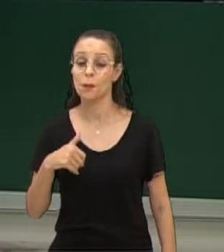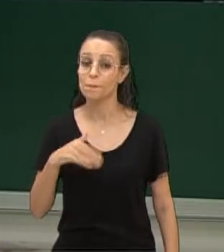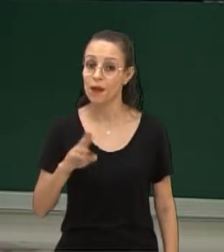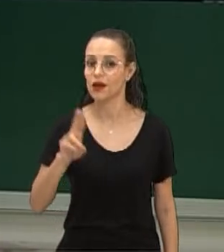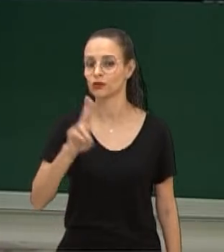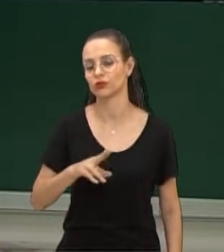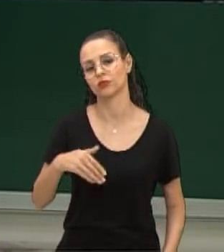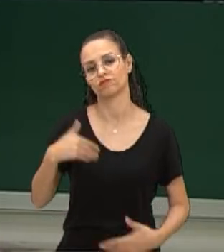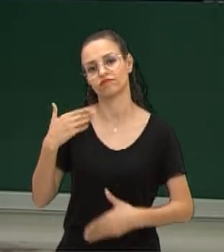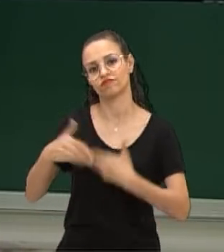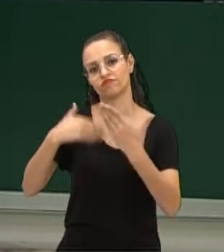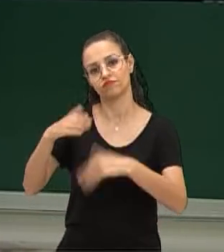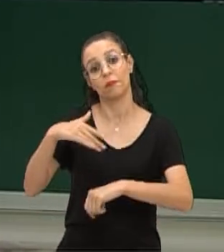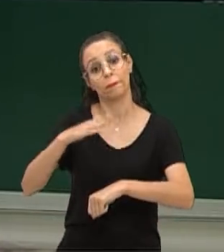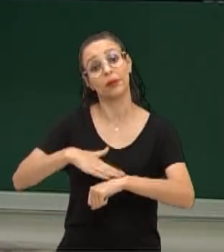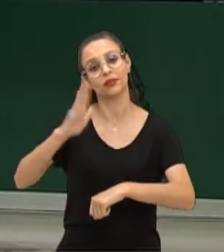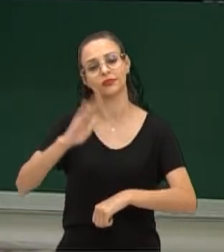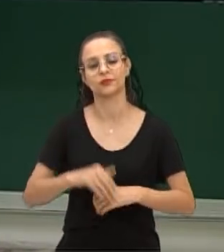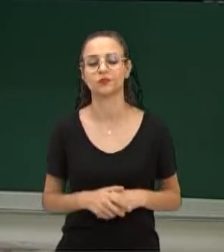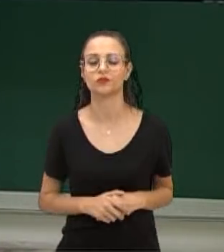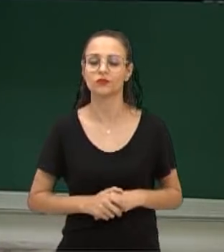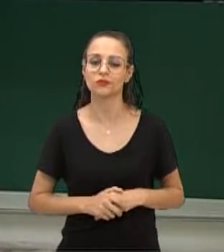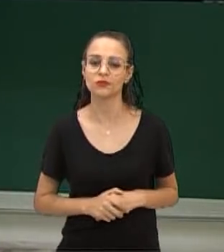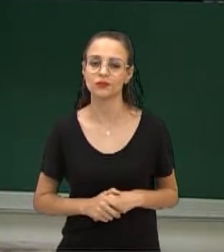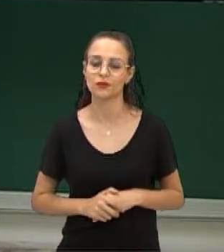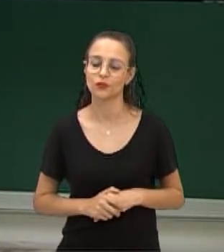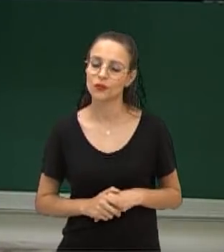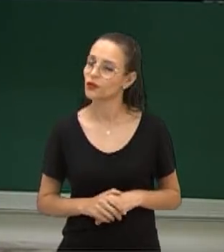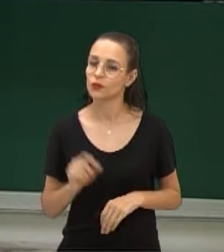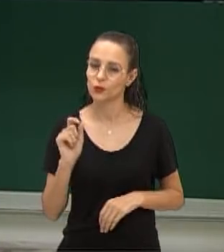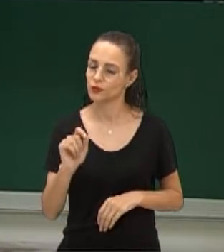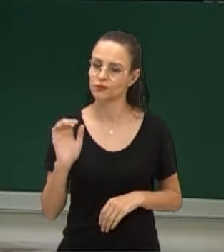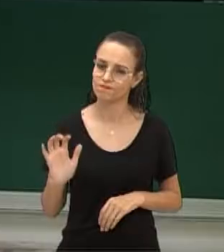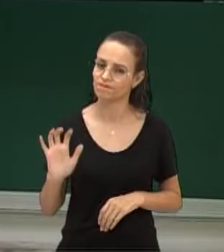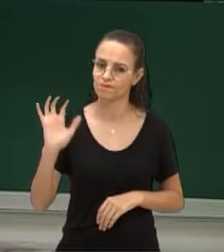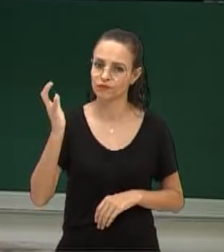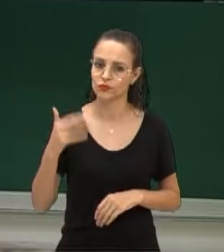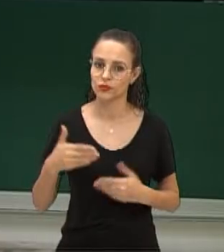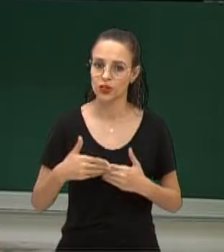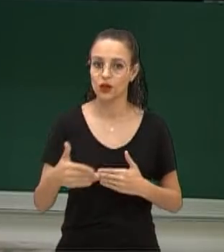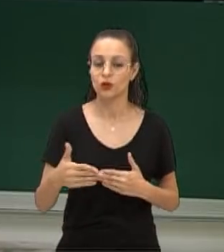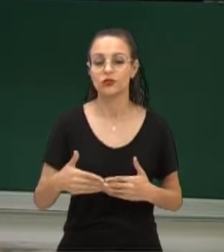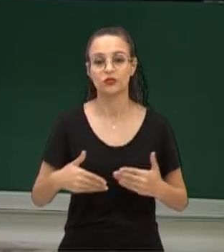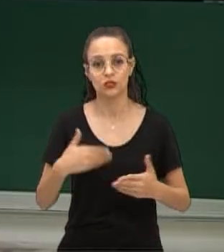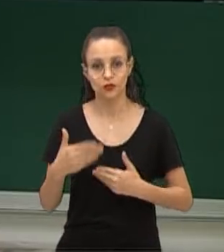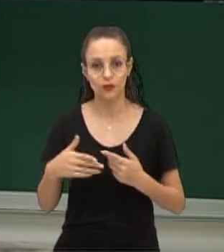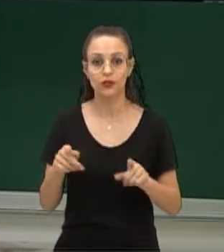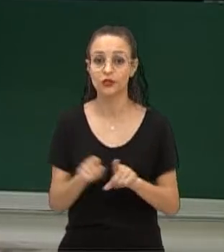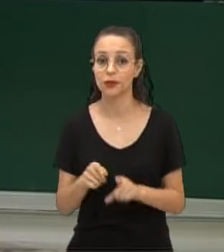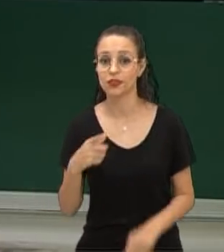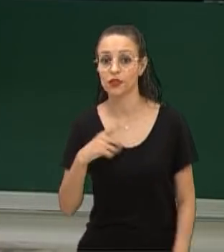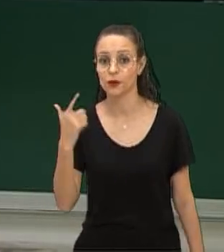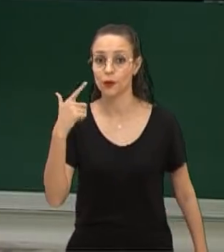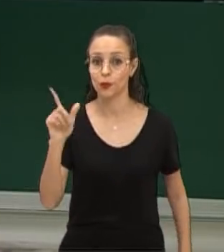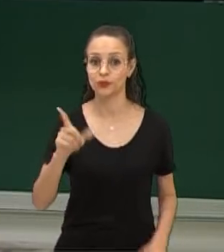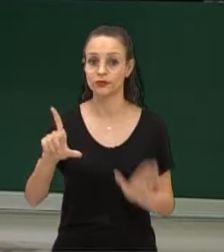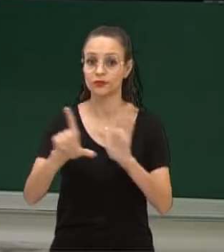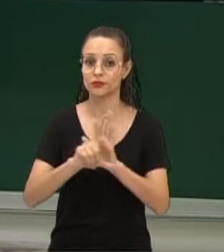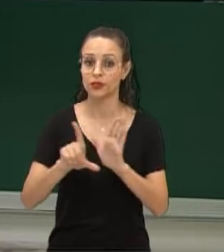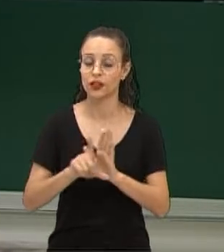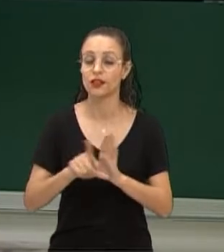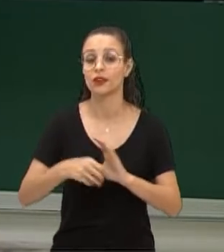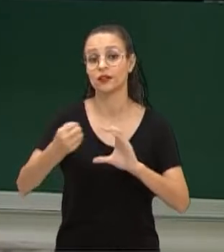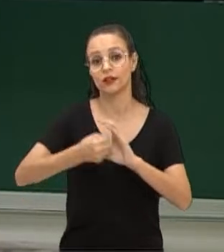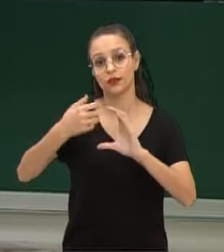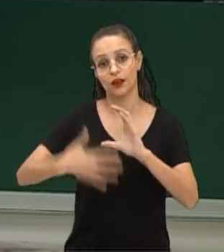se desenvolveriam. Tá? E aí o que aconteceu? Além de se desenvolverem, ele criou outra lei, a lei da transmissão